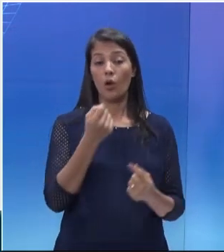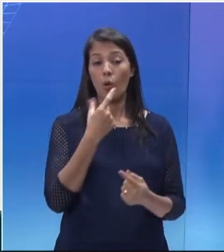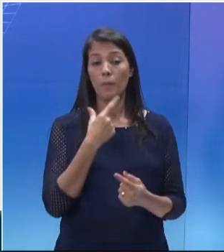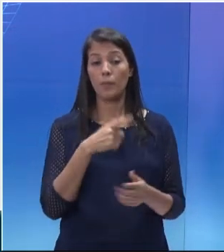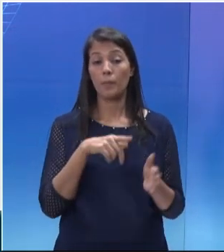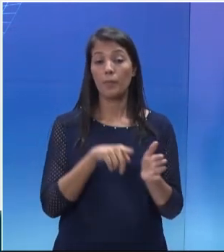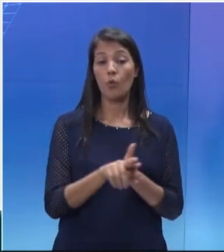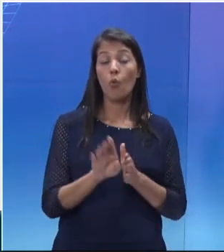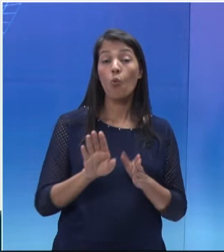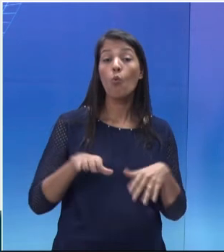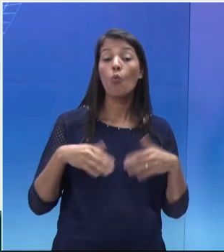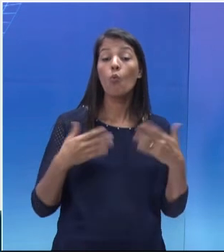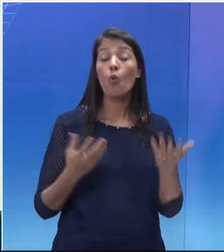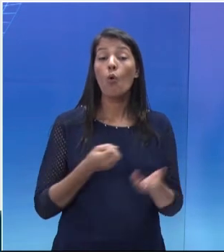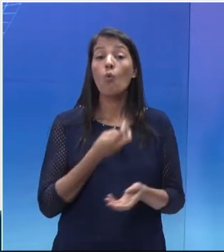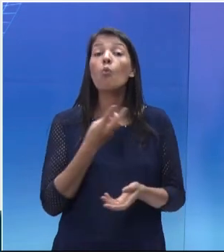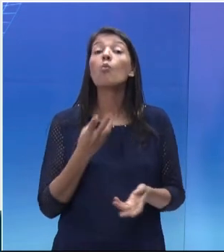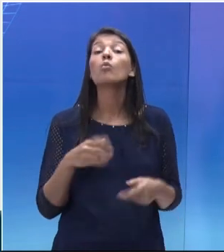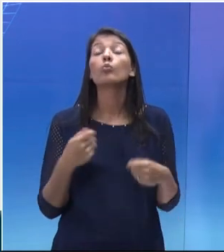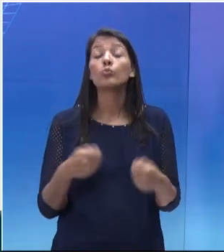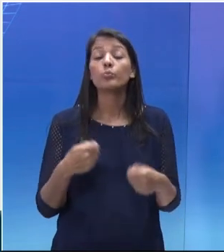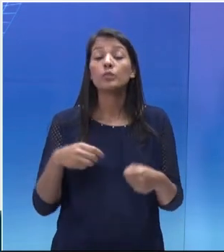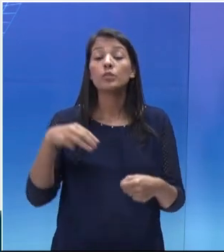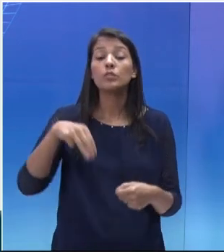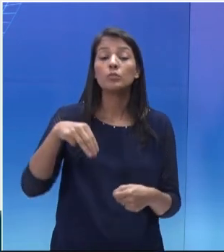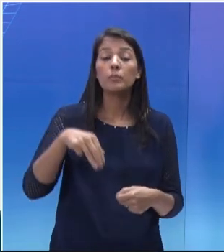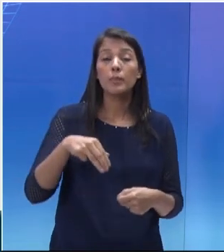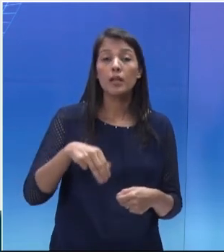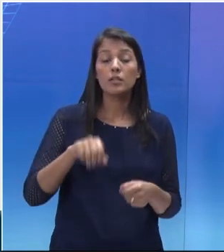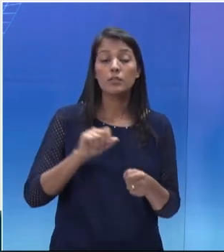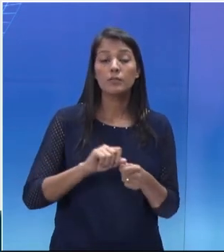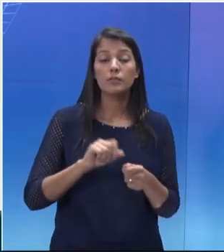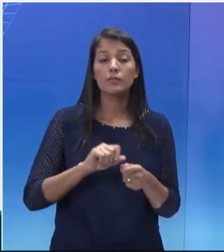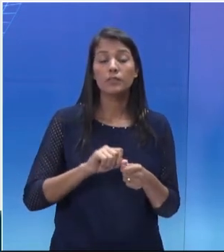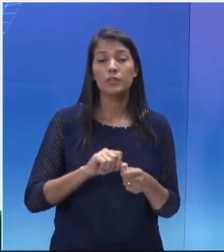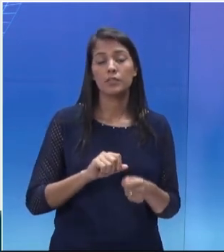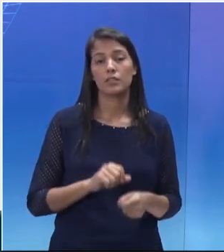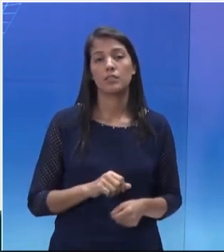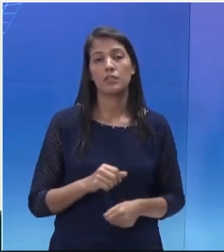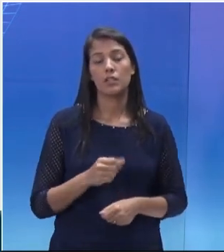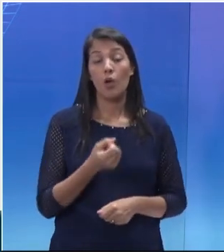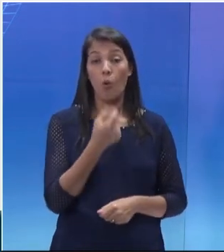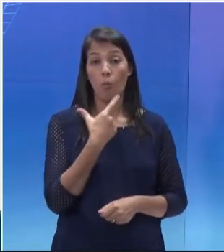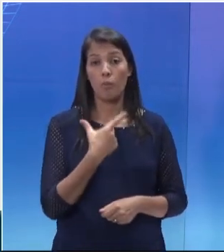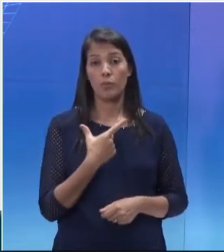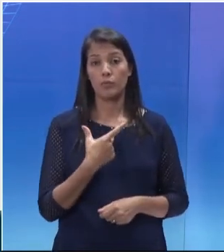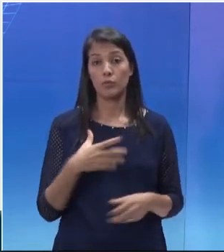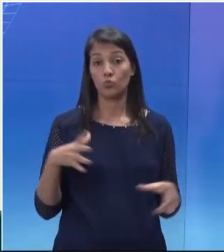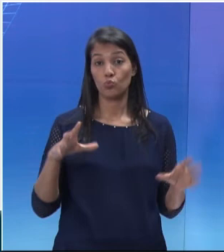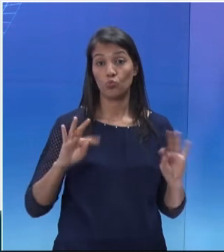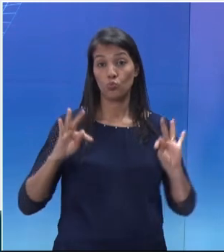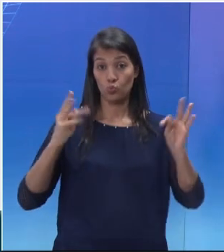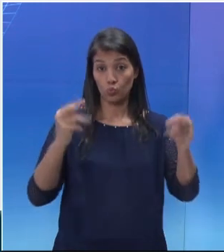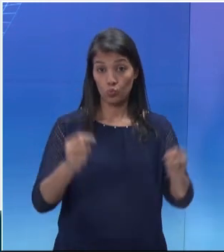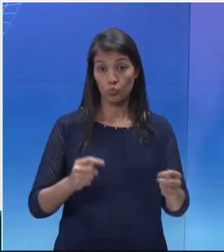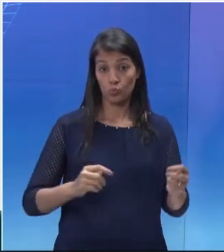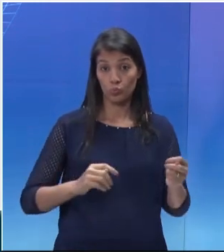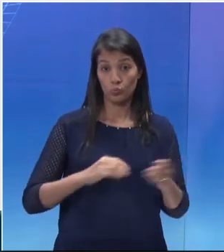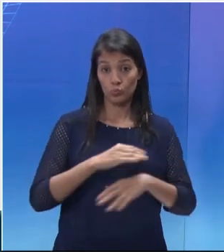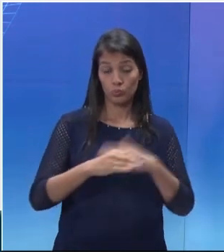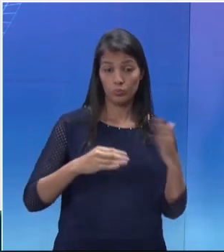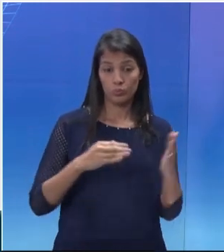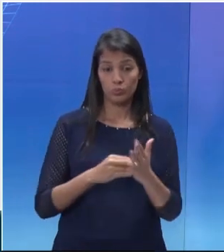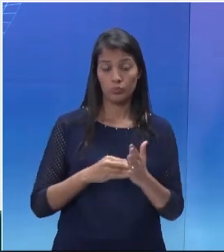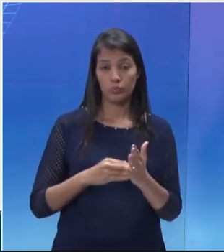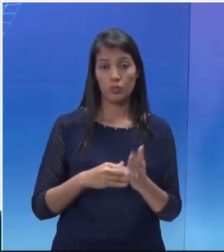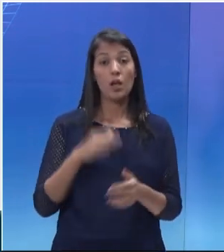mil comprimidos de ácido acetilsalicílico. Ok, vamos aí então para a nossa resolução. Nós sabemos